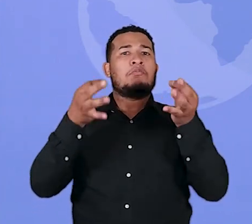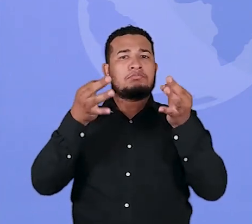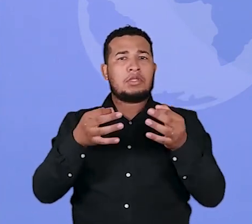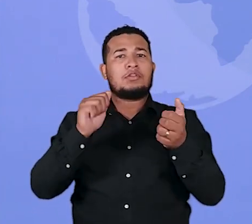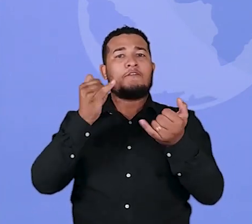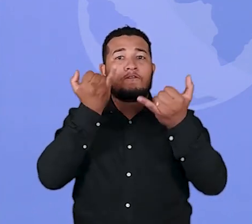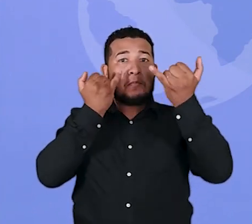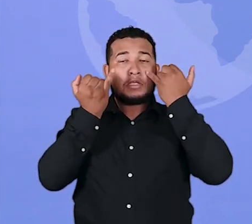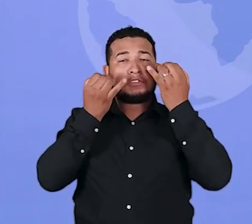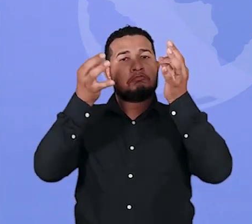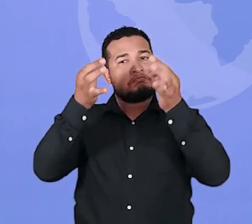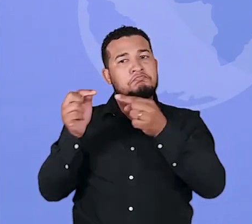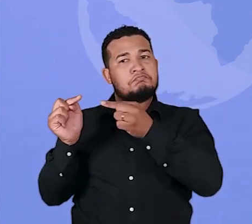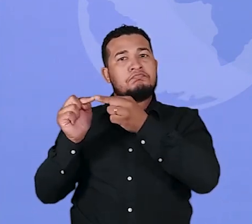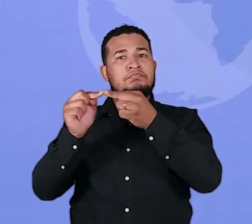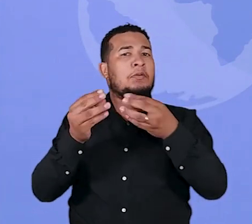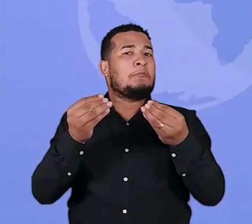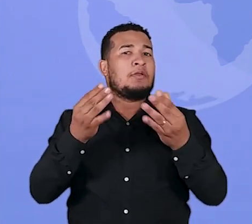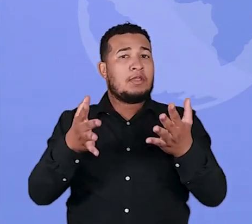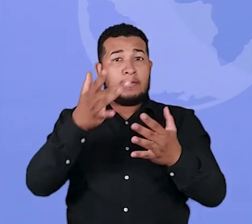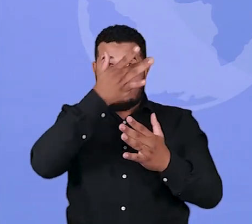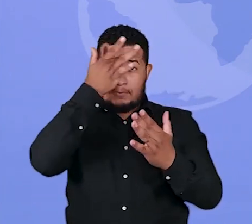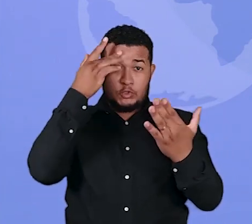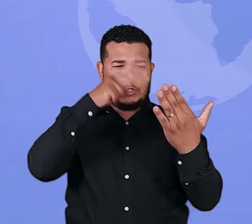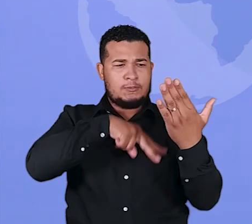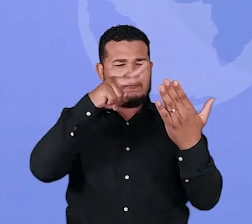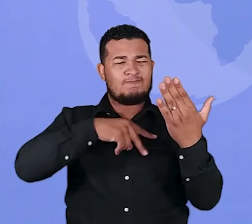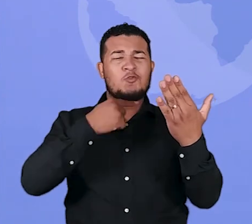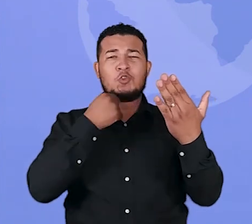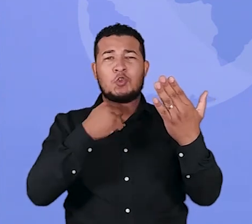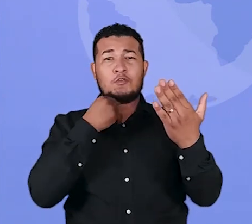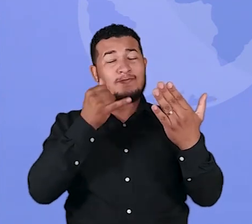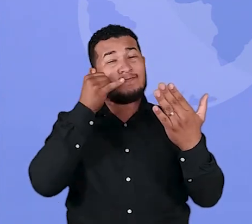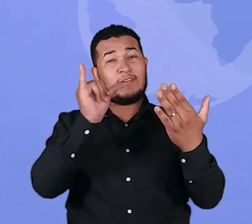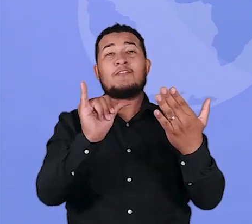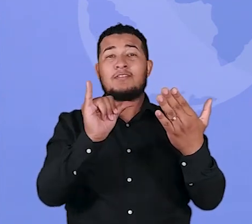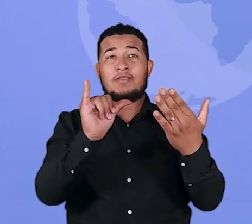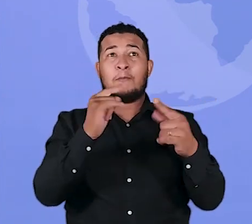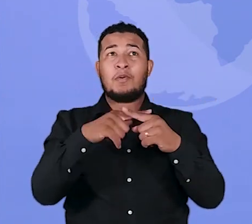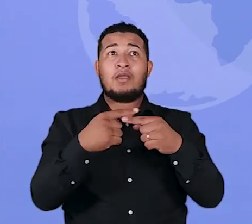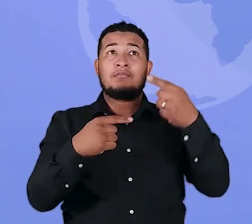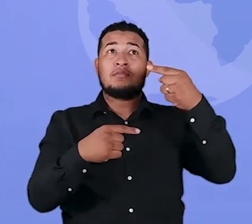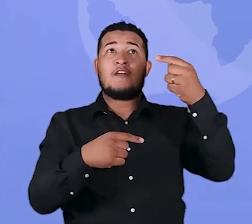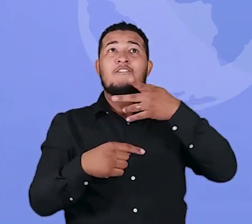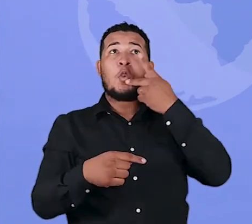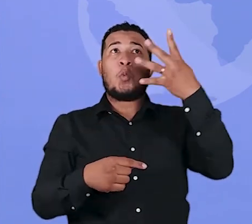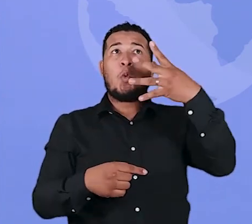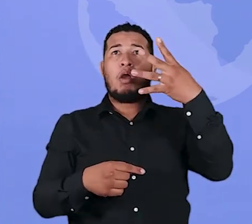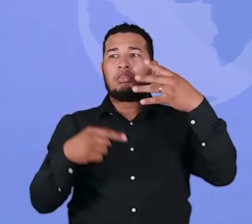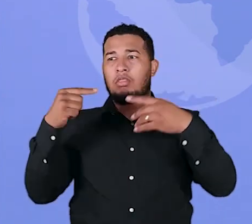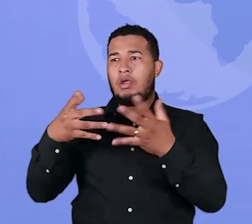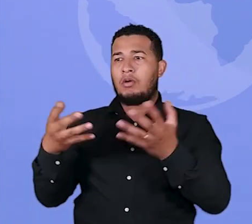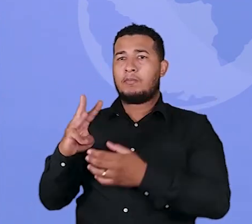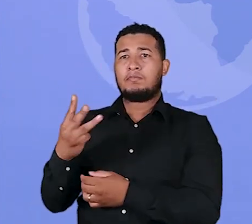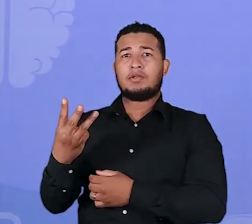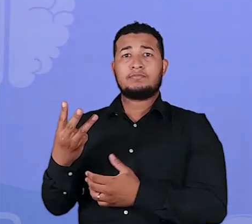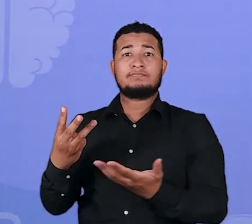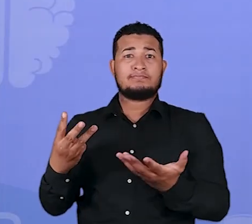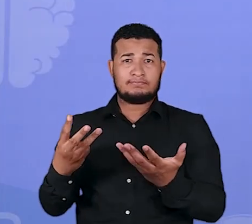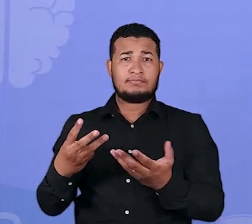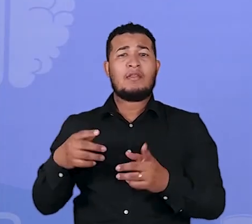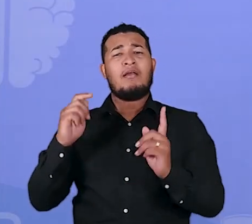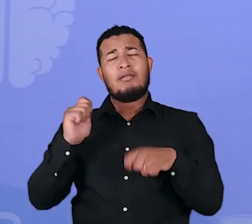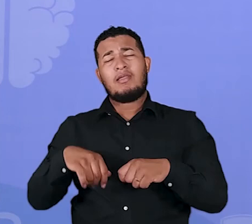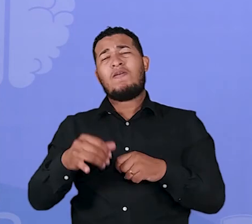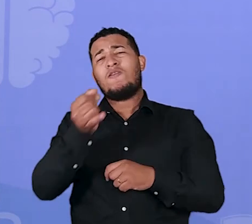informação adequada para que o leitor não fique na dúvida, porque em cima ele colocou uma coisa, embaixo ele colocou outra. Cara, a